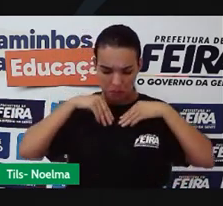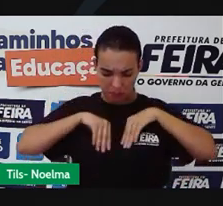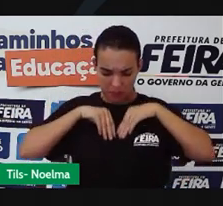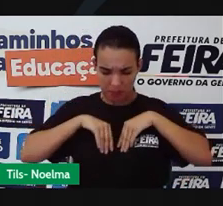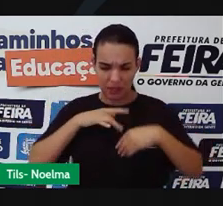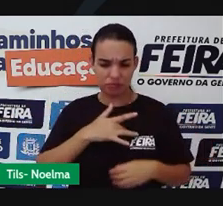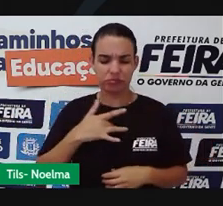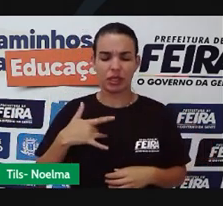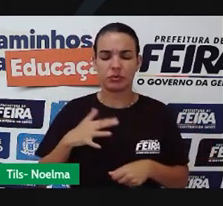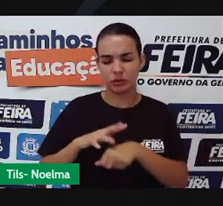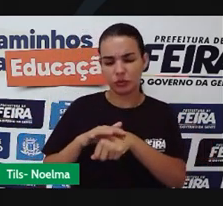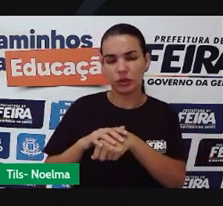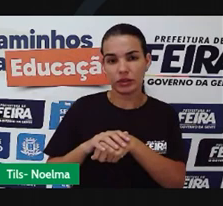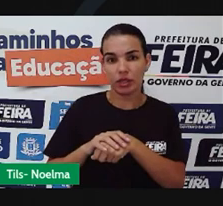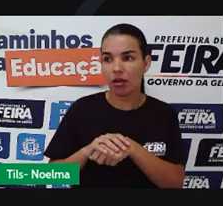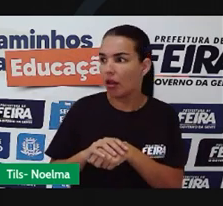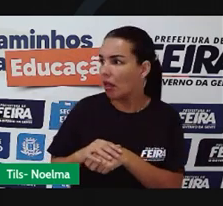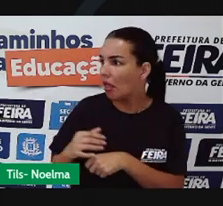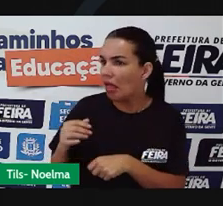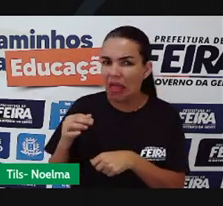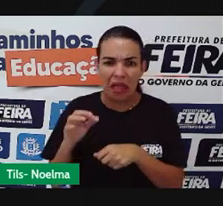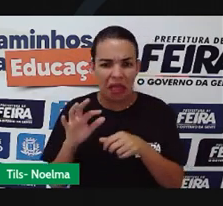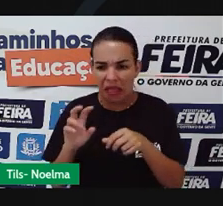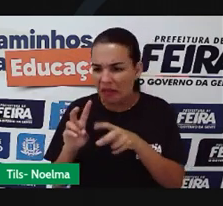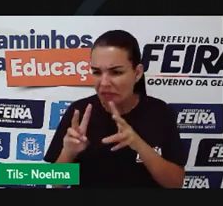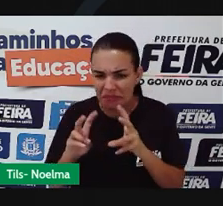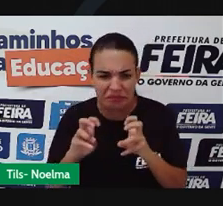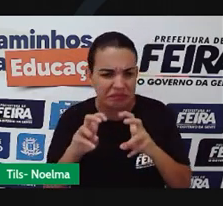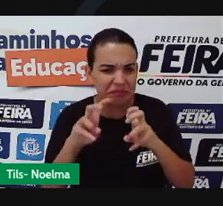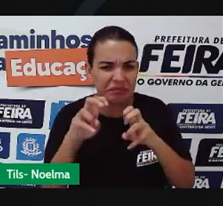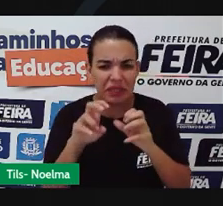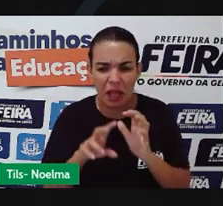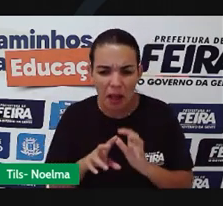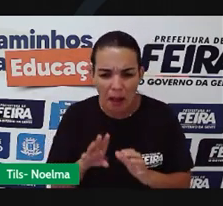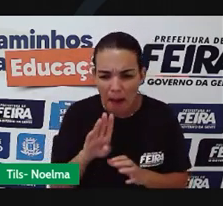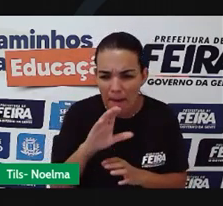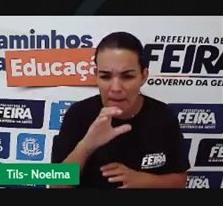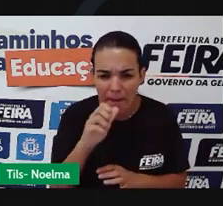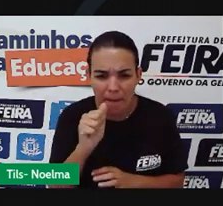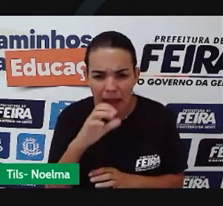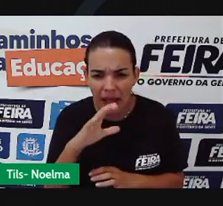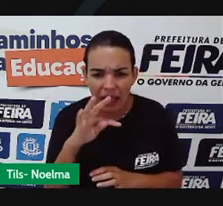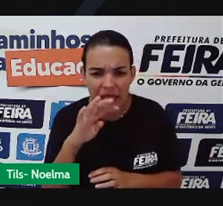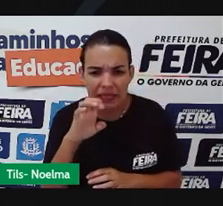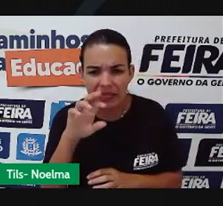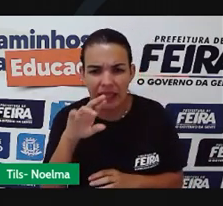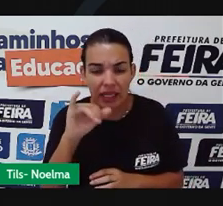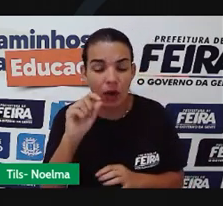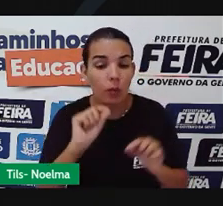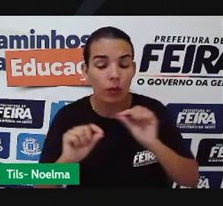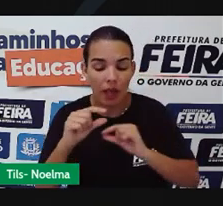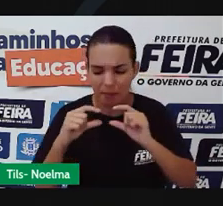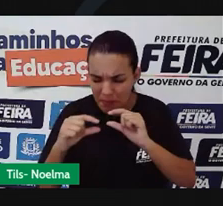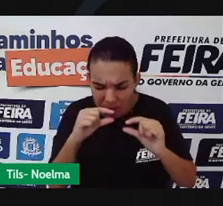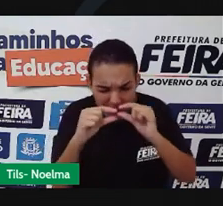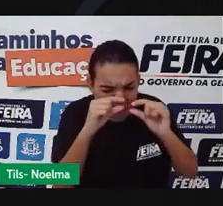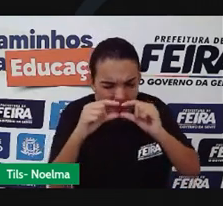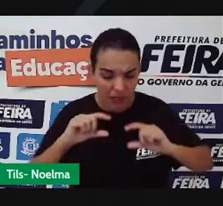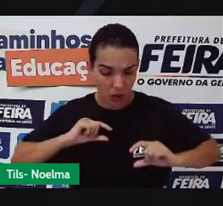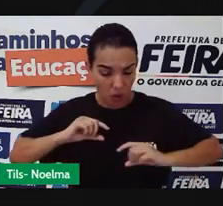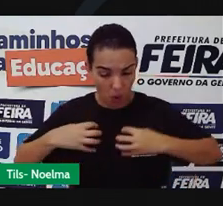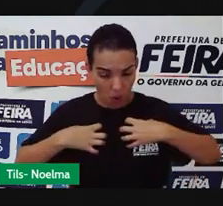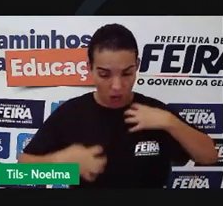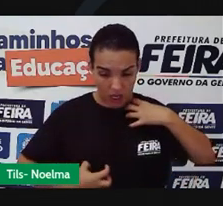prejudicar a saúde Credo que é isso fungos e bactérias os fungos e as bactérias são microrganismos tão